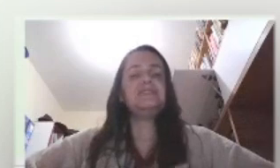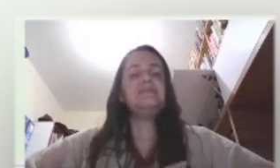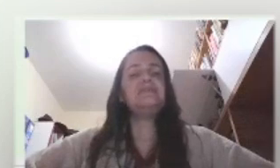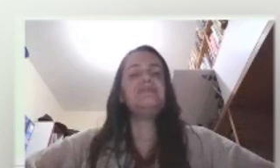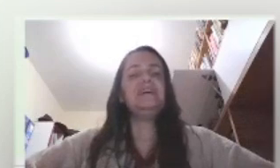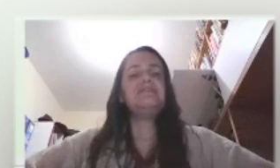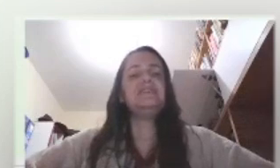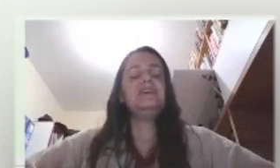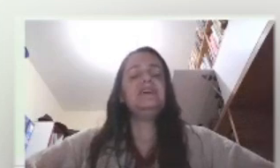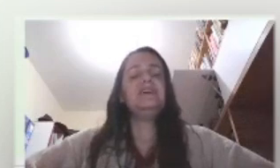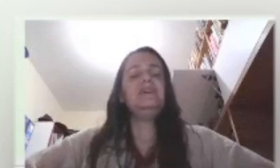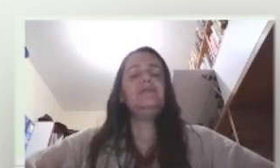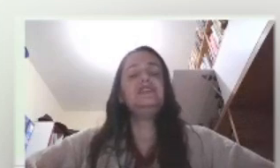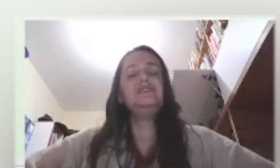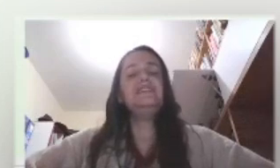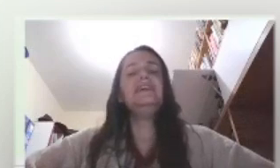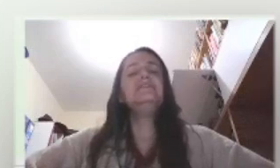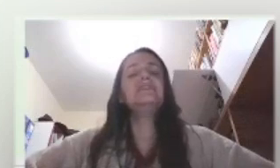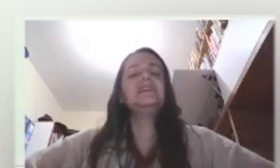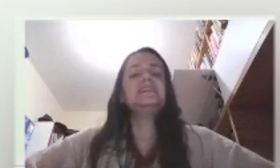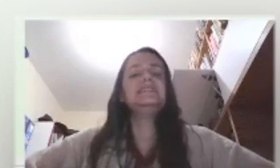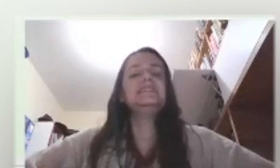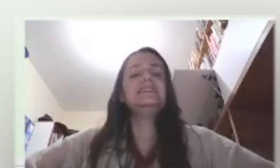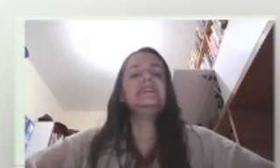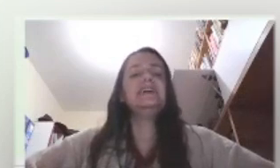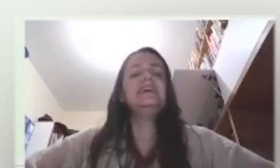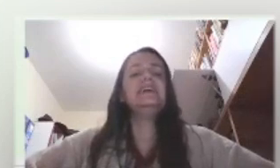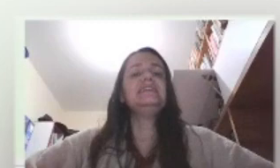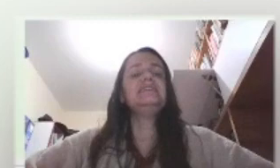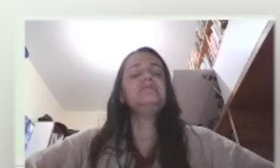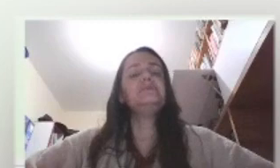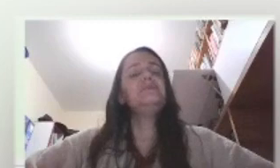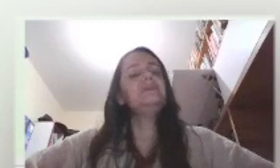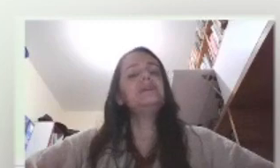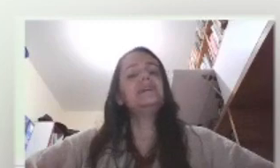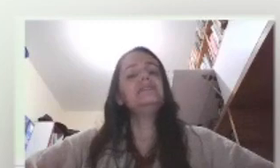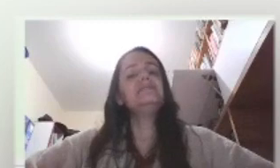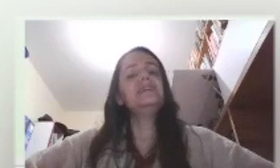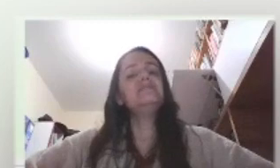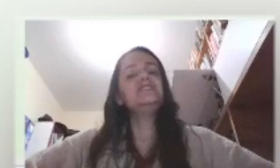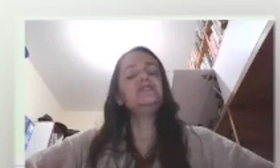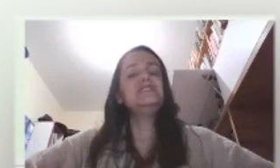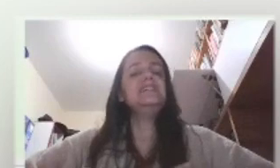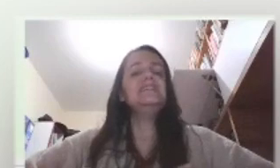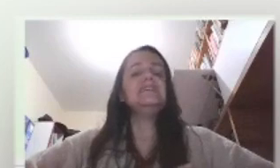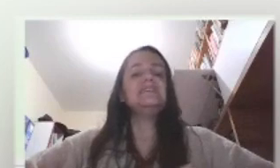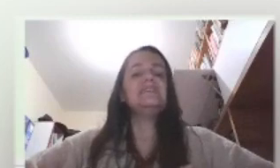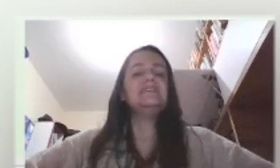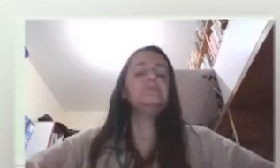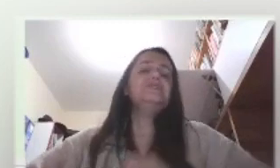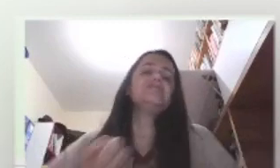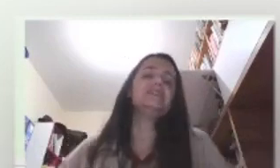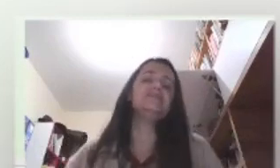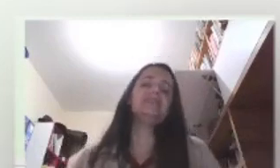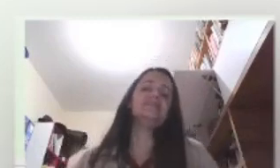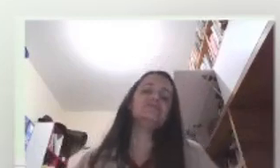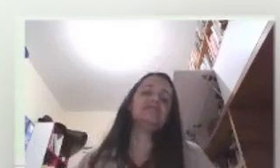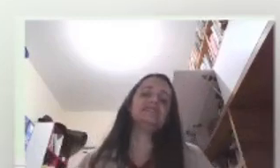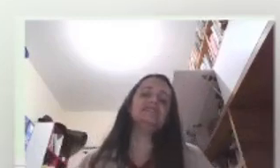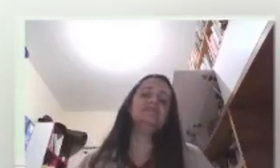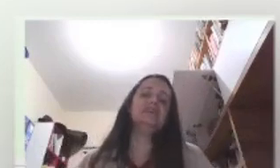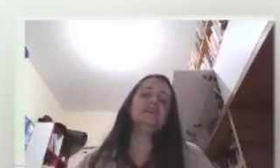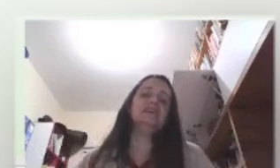Foi isso que minha mãe falava. Hoje eu entendo o que ela quis dizer, né? Que ela teve um problema que ela não teve ocitocina. Então, por isso que ela não